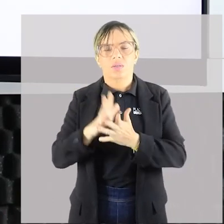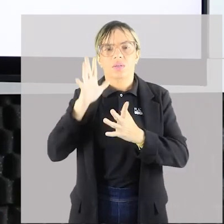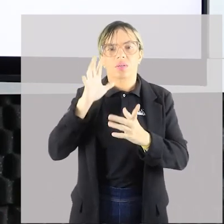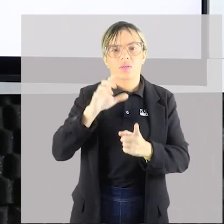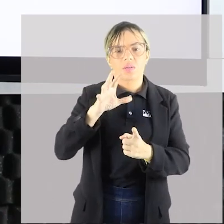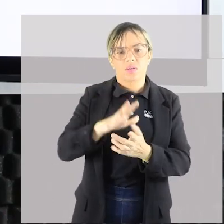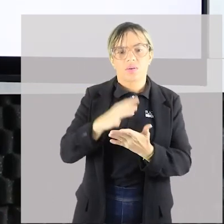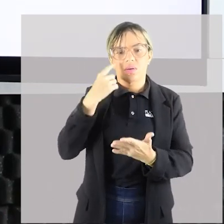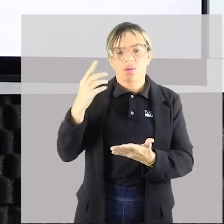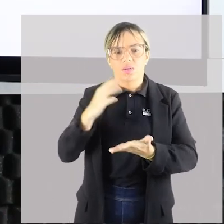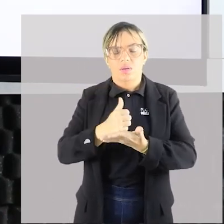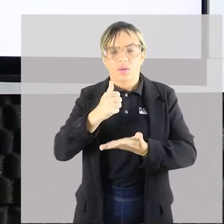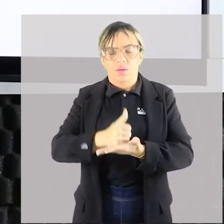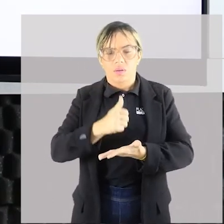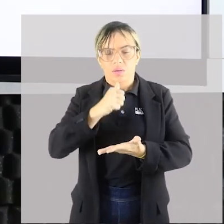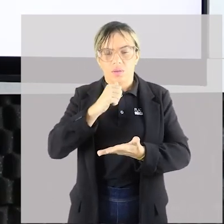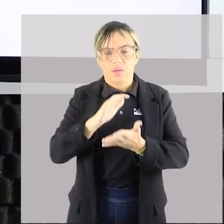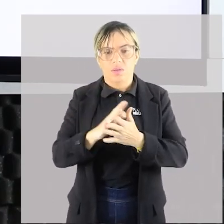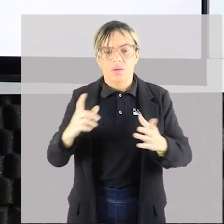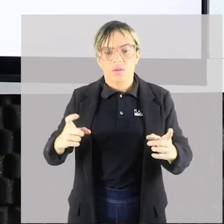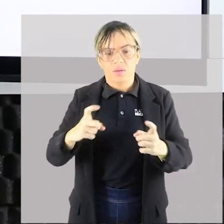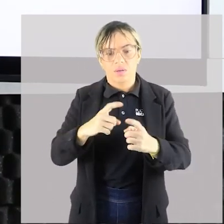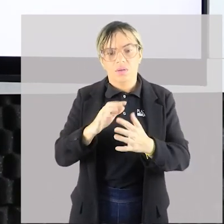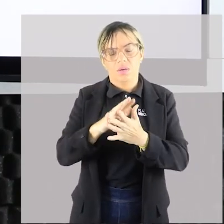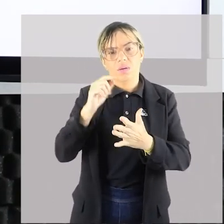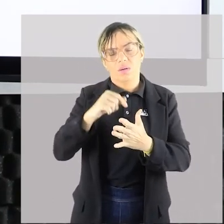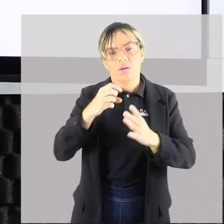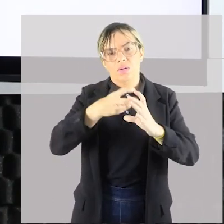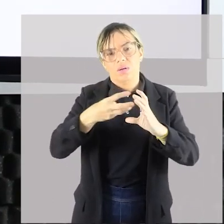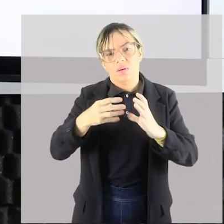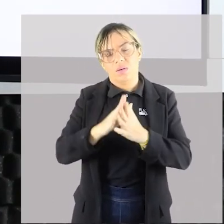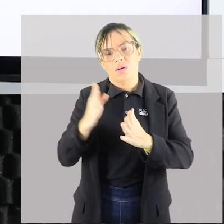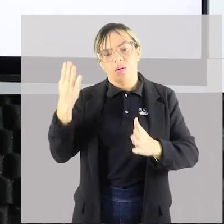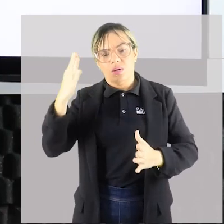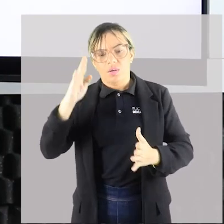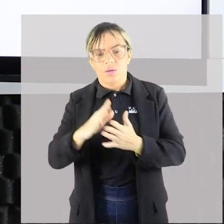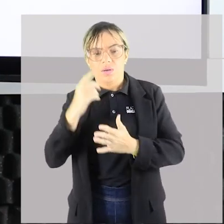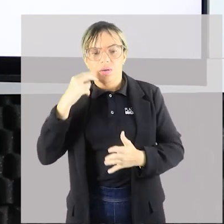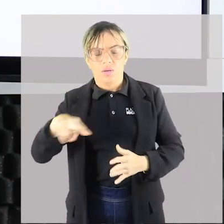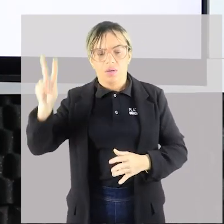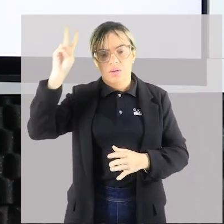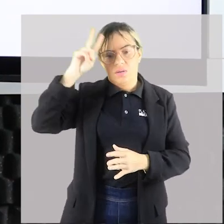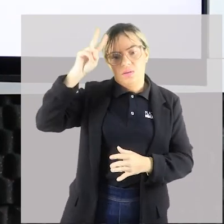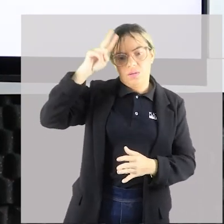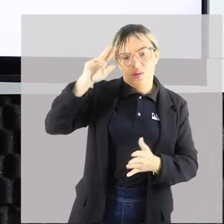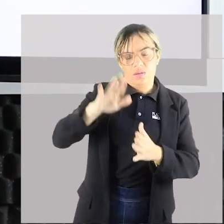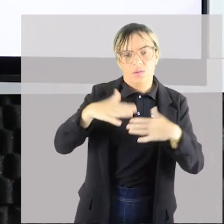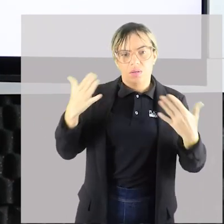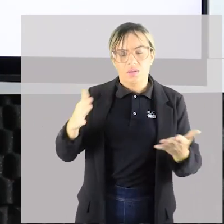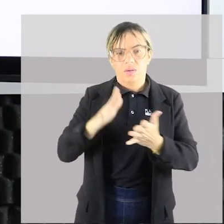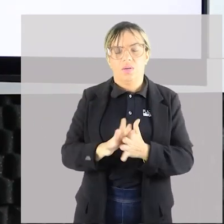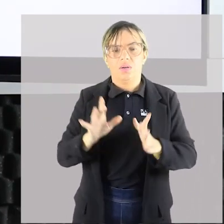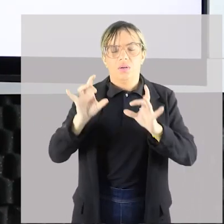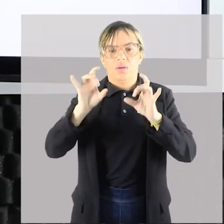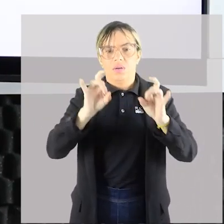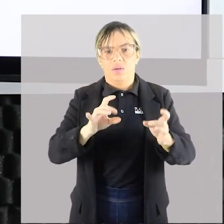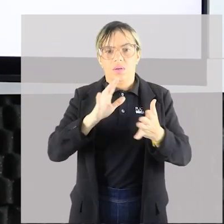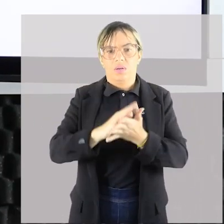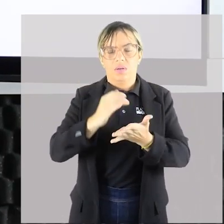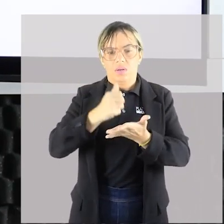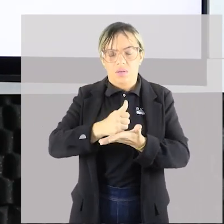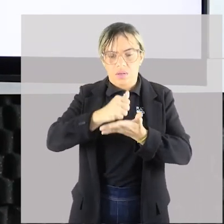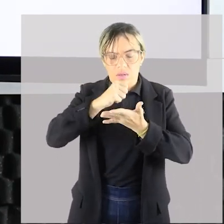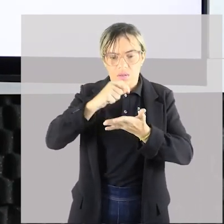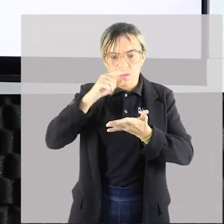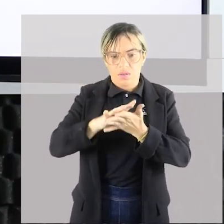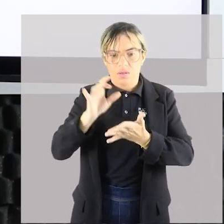uma medicação, né, ali na célula da bactéria. Lembrando que a medicação específica para a